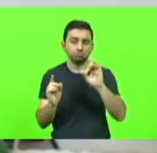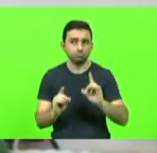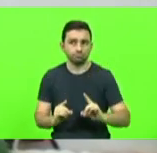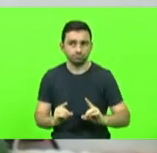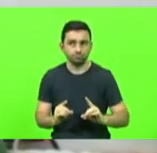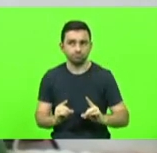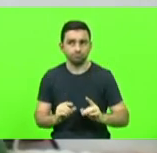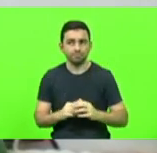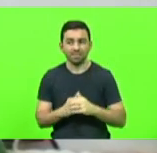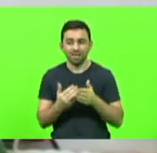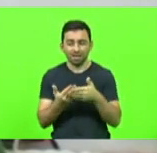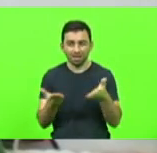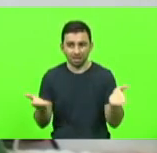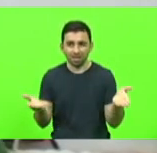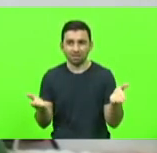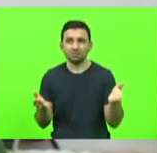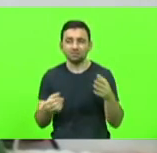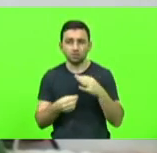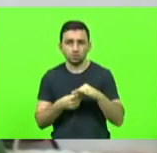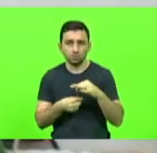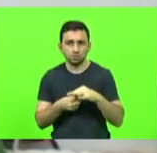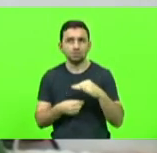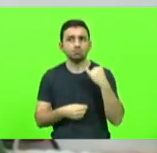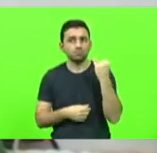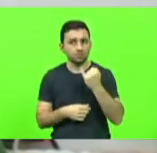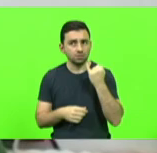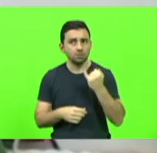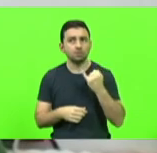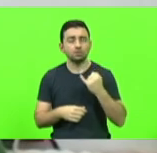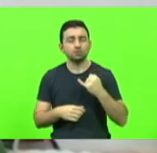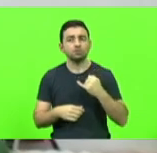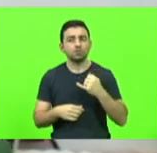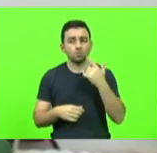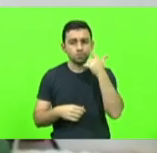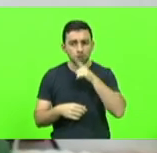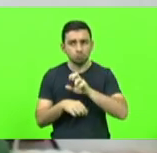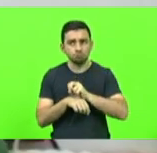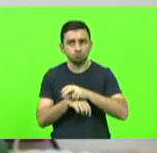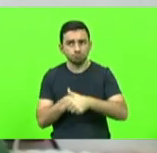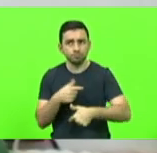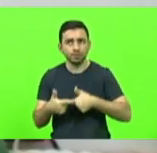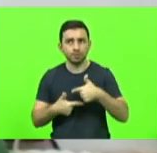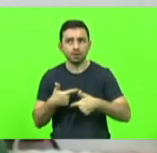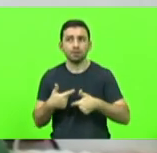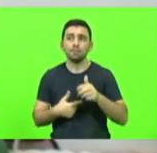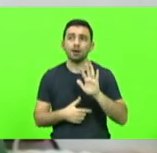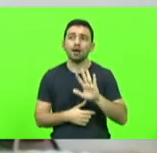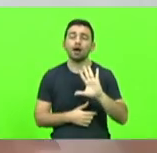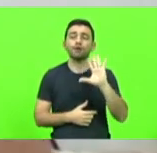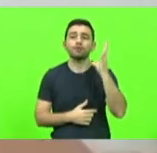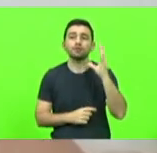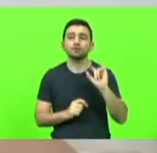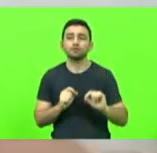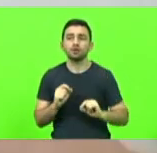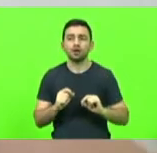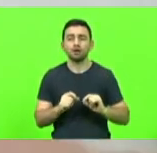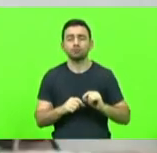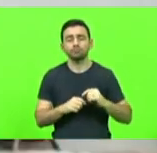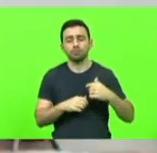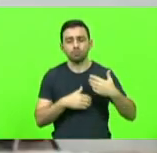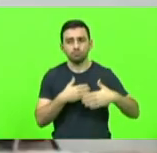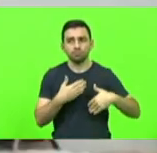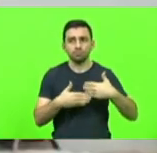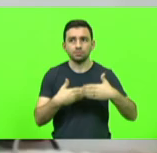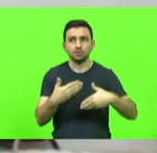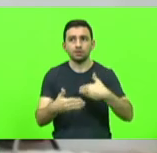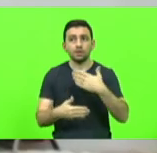Essas instituições são um espaço importante de empregabilidade, porém ocorre que com o passar do tempo a